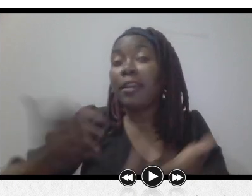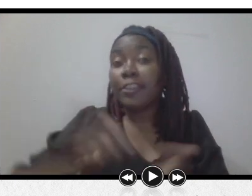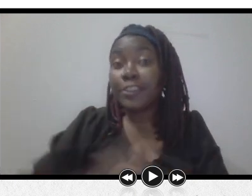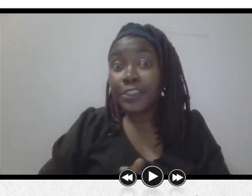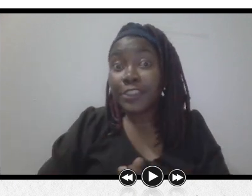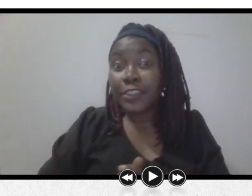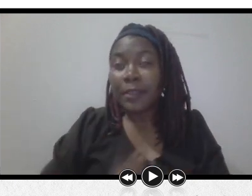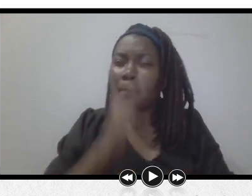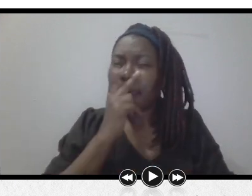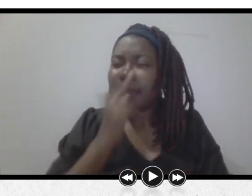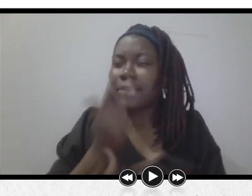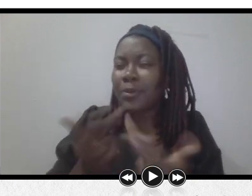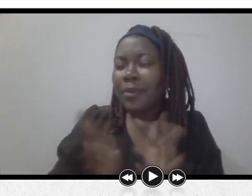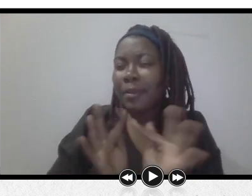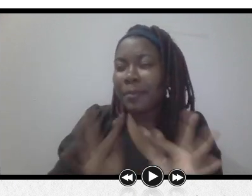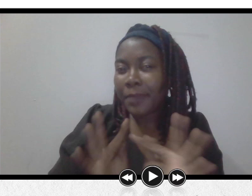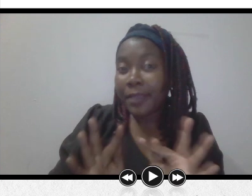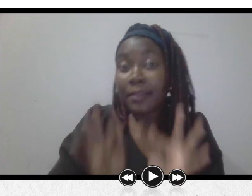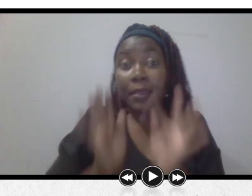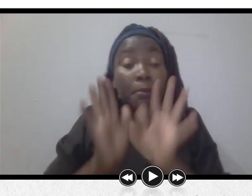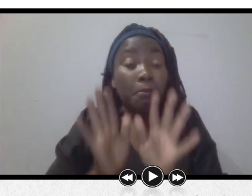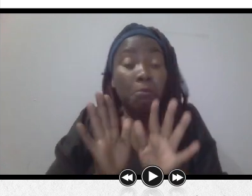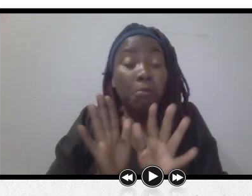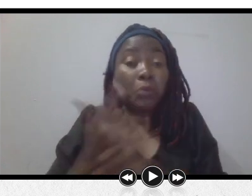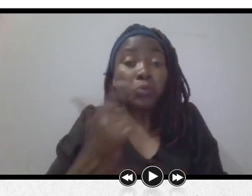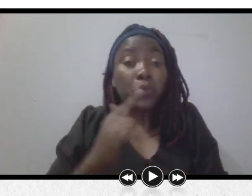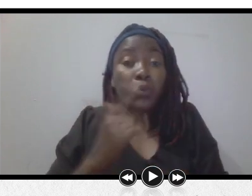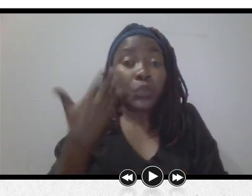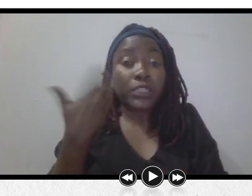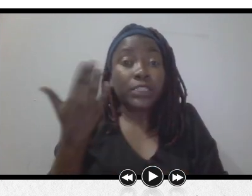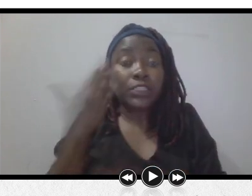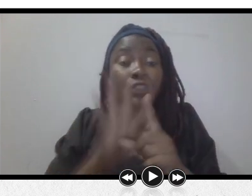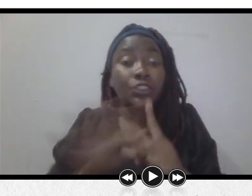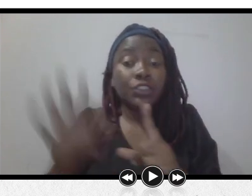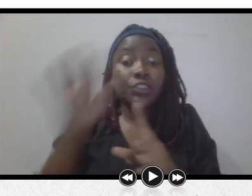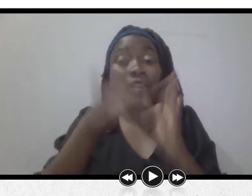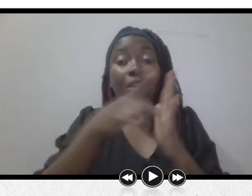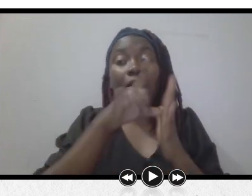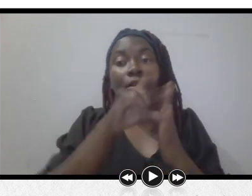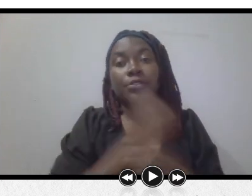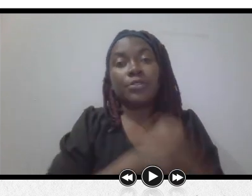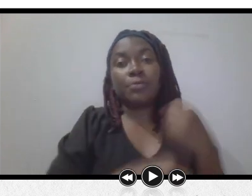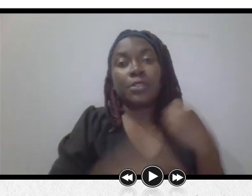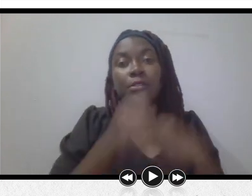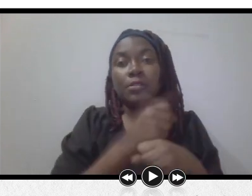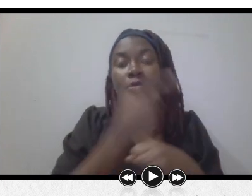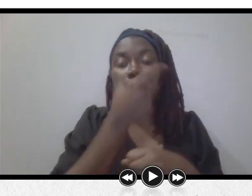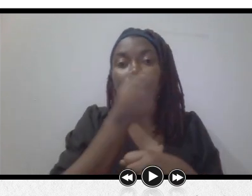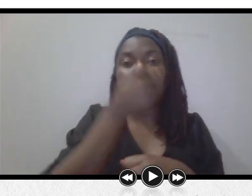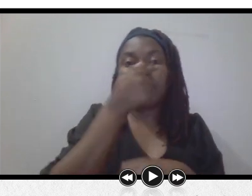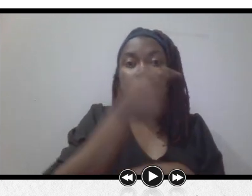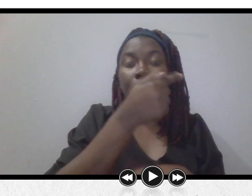Isso que nos parece uma coisa bastante básica, mas que praticamente não existia no ambiente anterior a 2007. As companhias